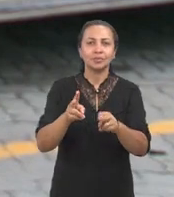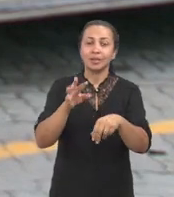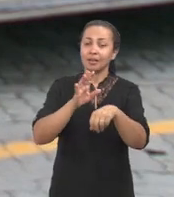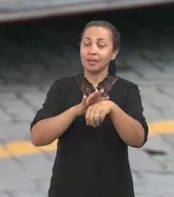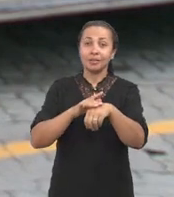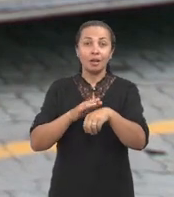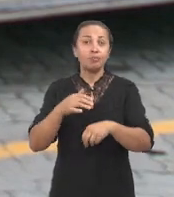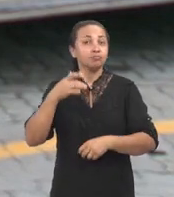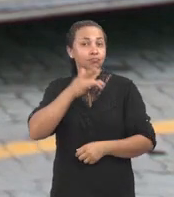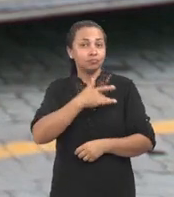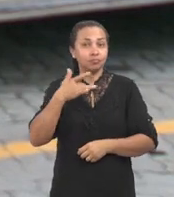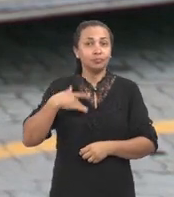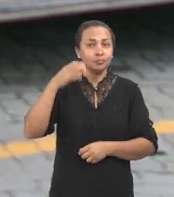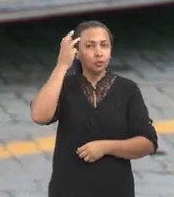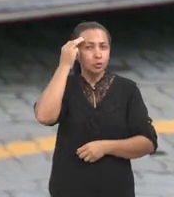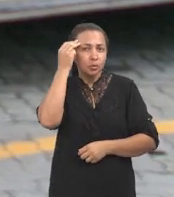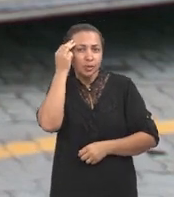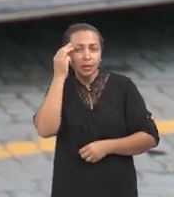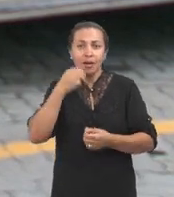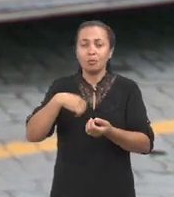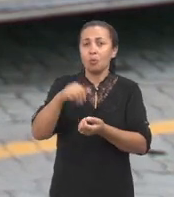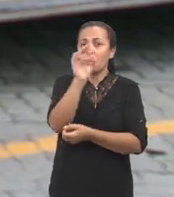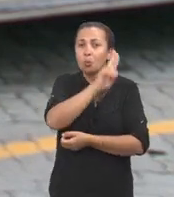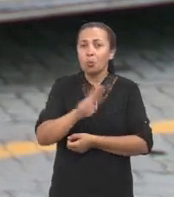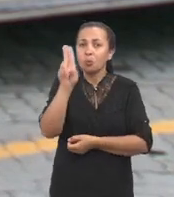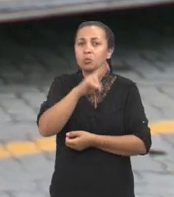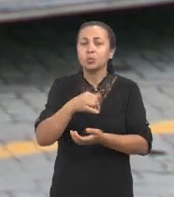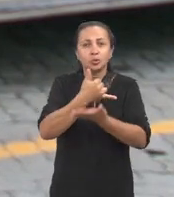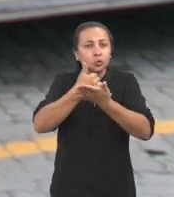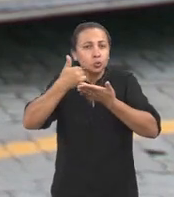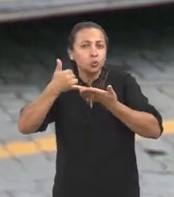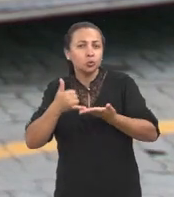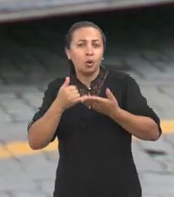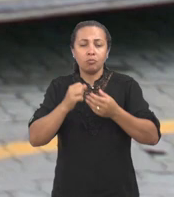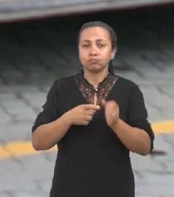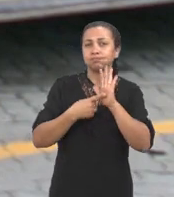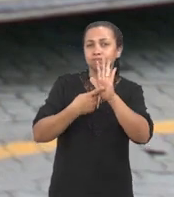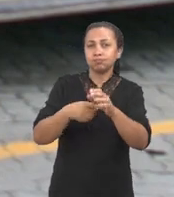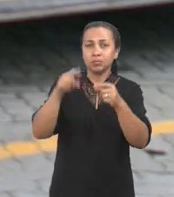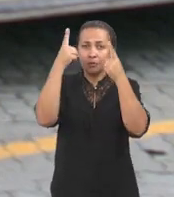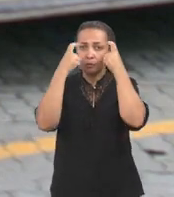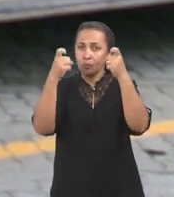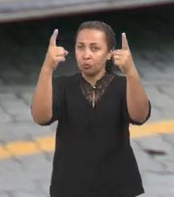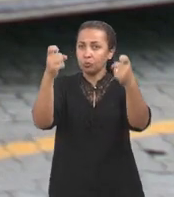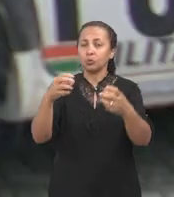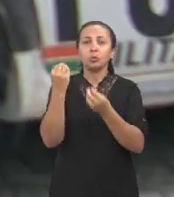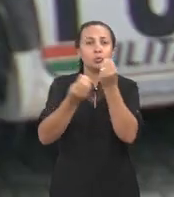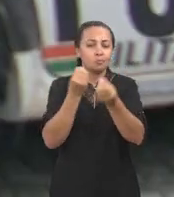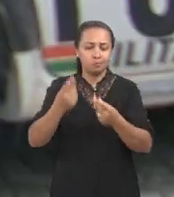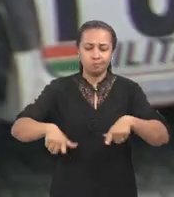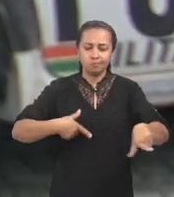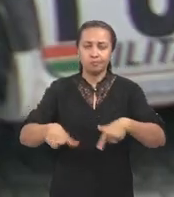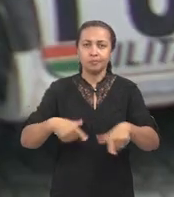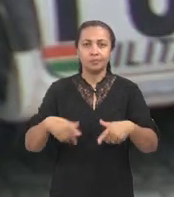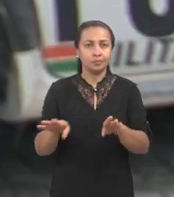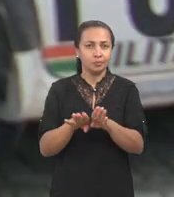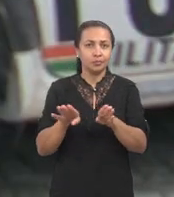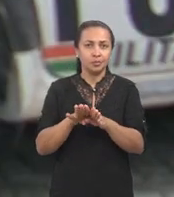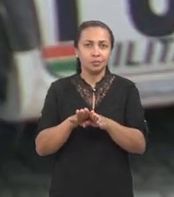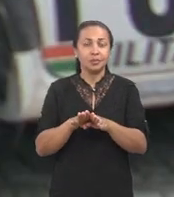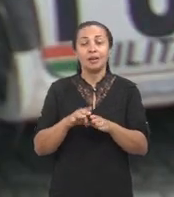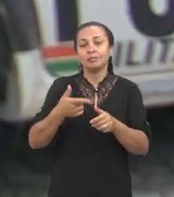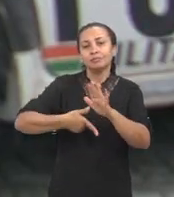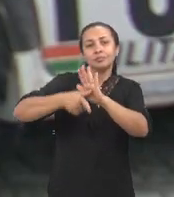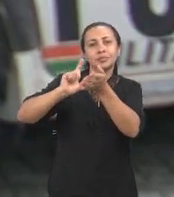saúde mental uso de drogas lícitas e ilícitas exposição à violência e condições de trabalho entendendo essas